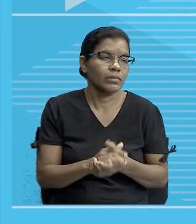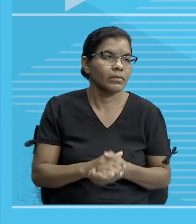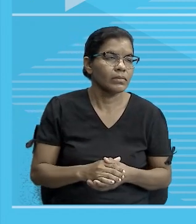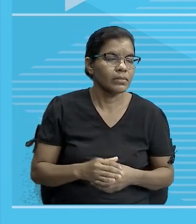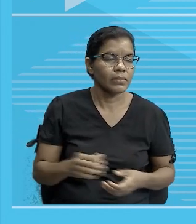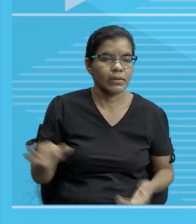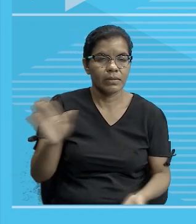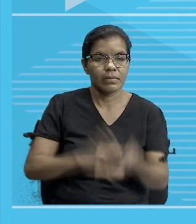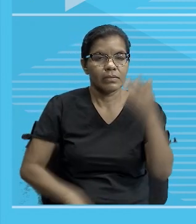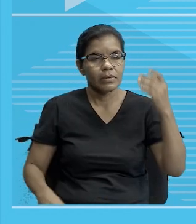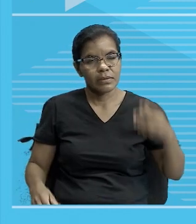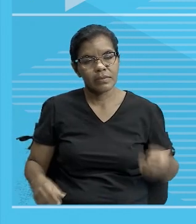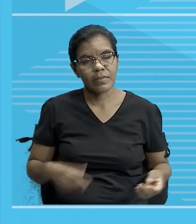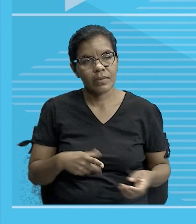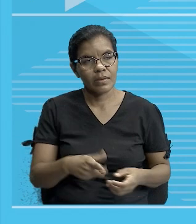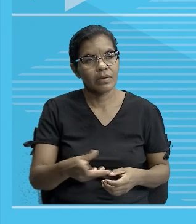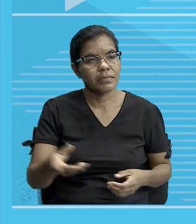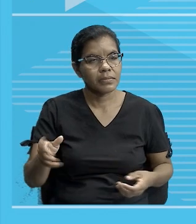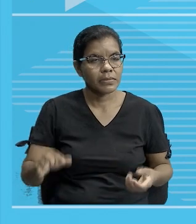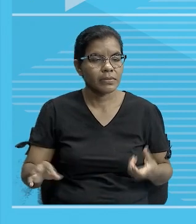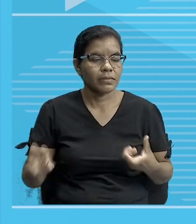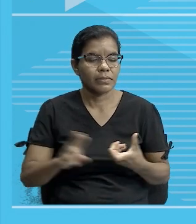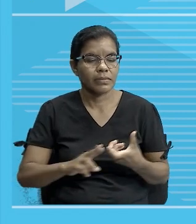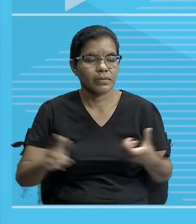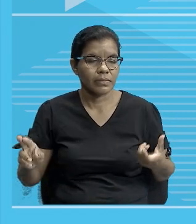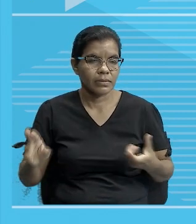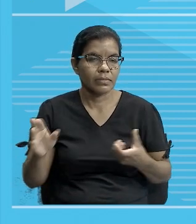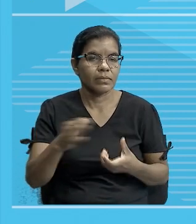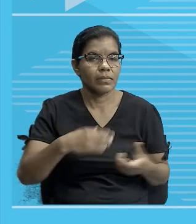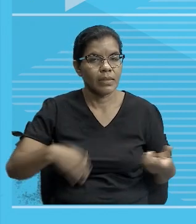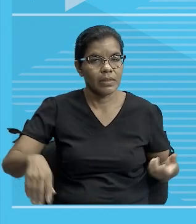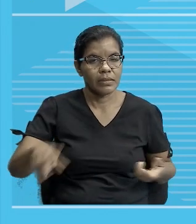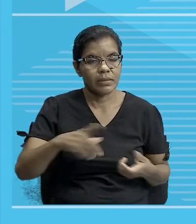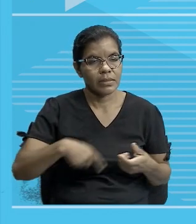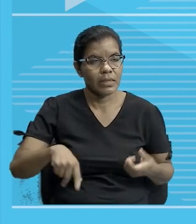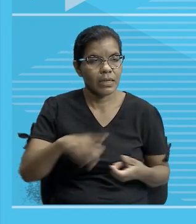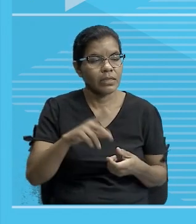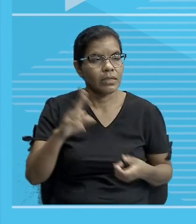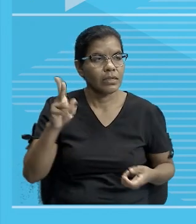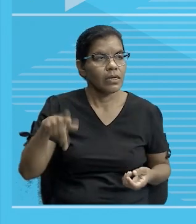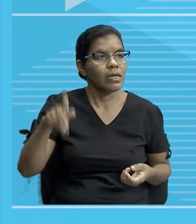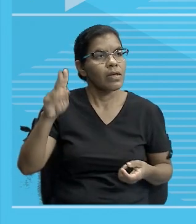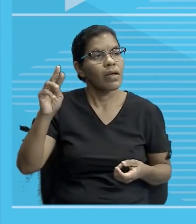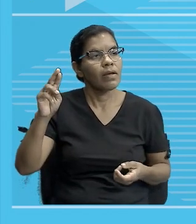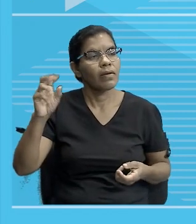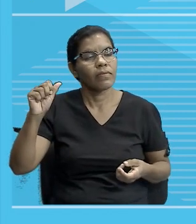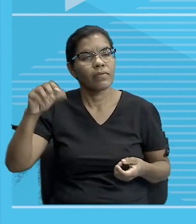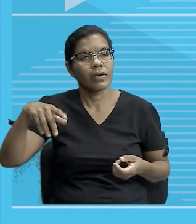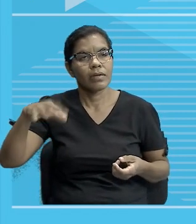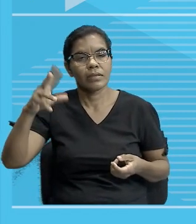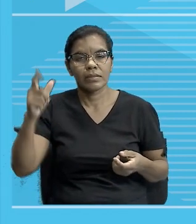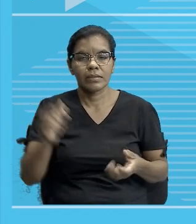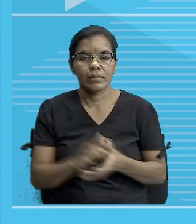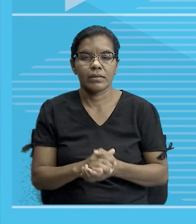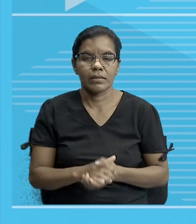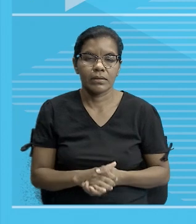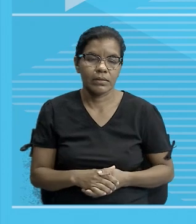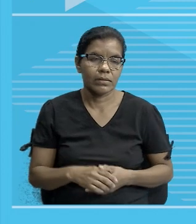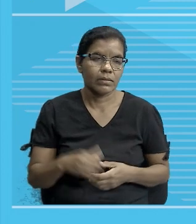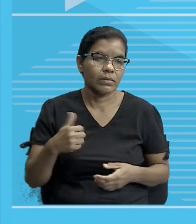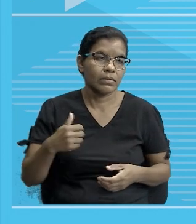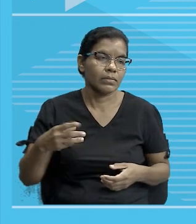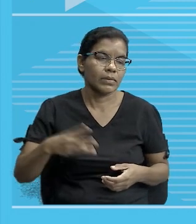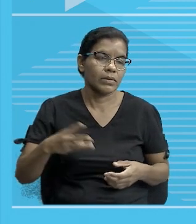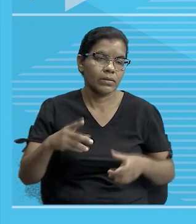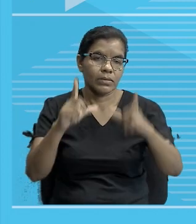François. A alta burguesia assume o comando da França. Meu rei, deixa um real aí na tela,